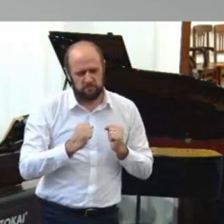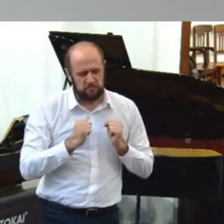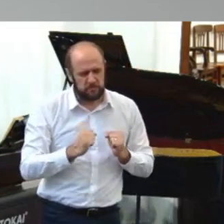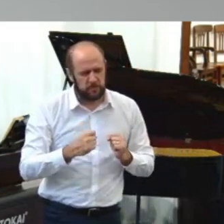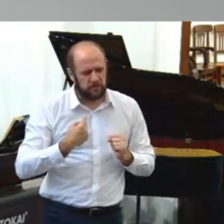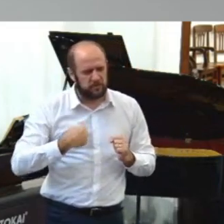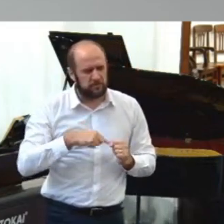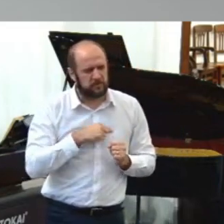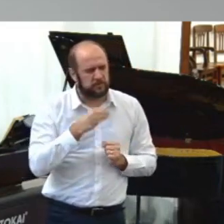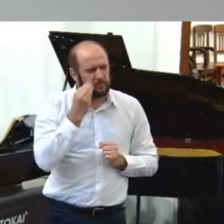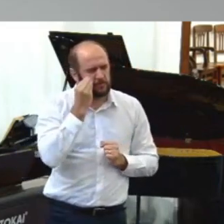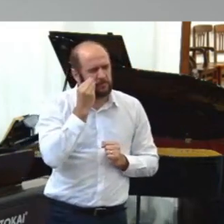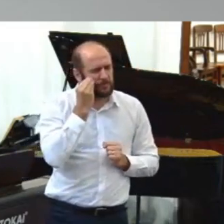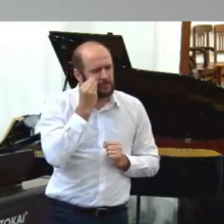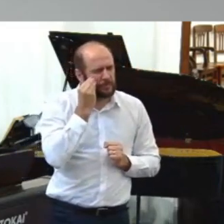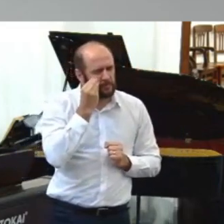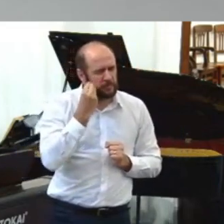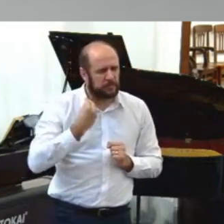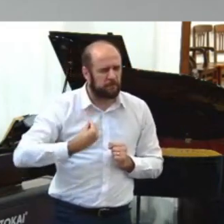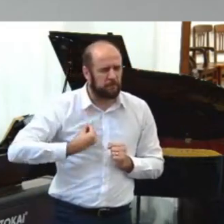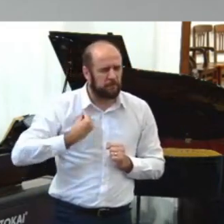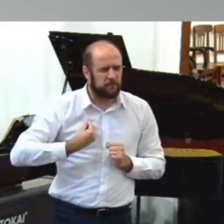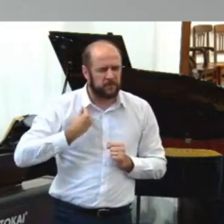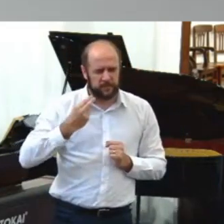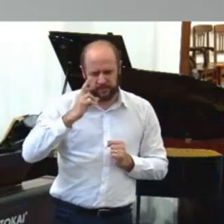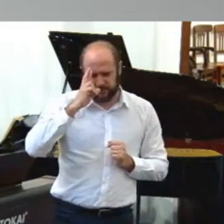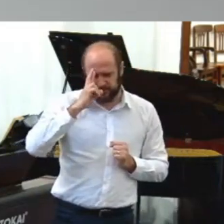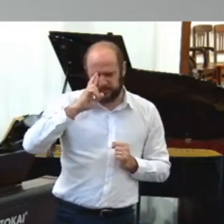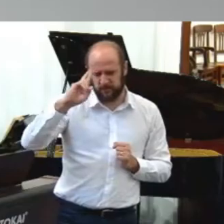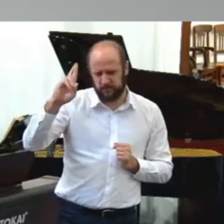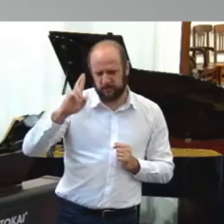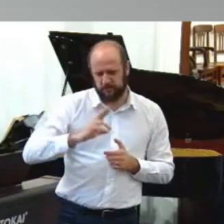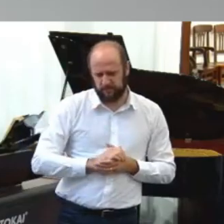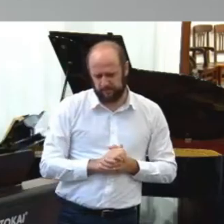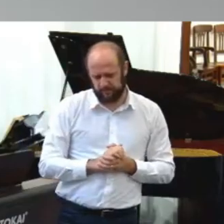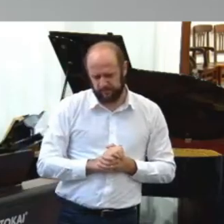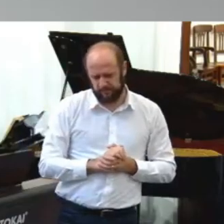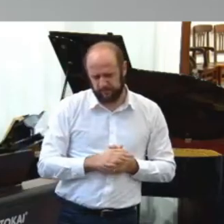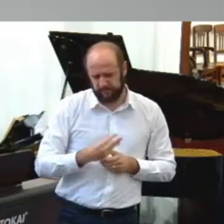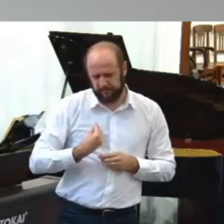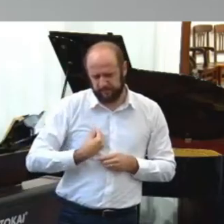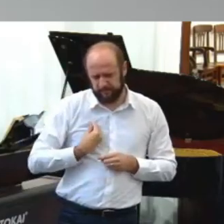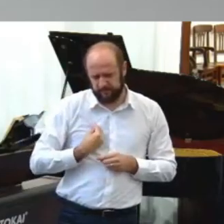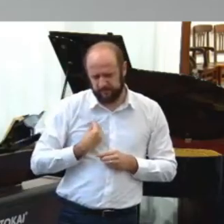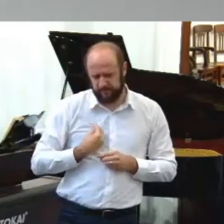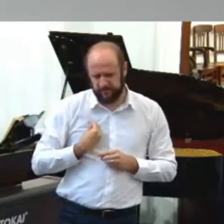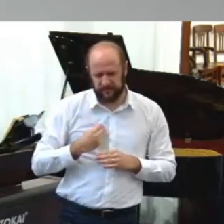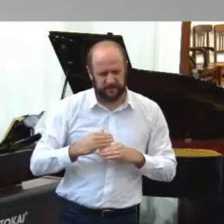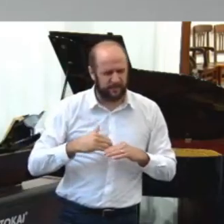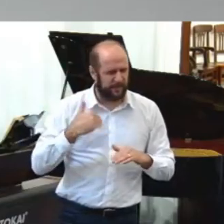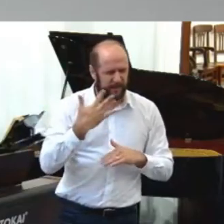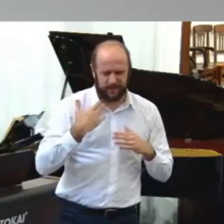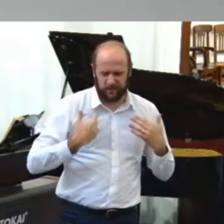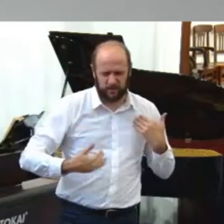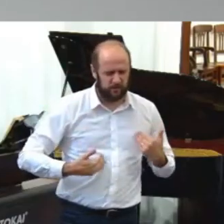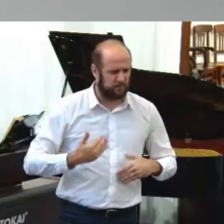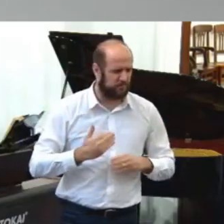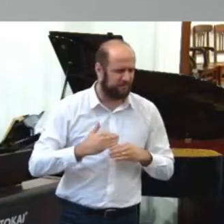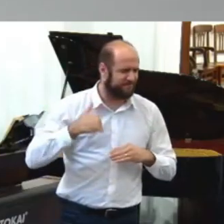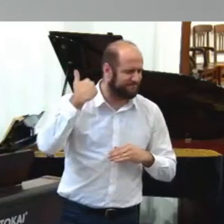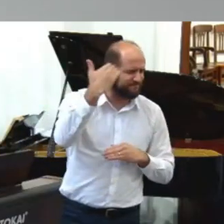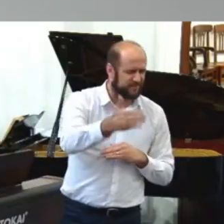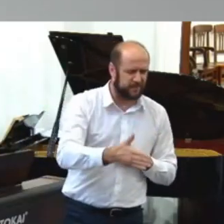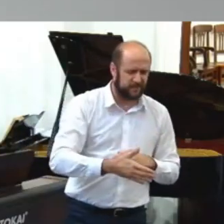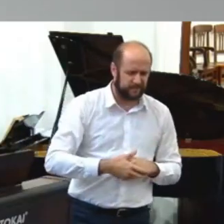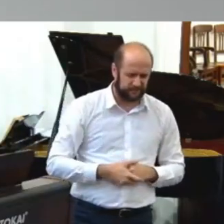pudéssemos experimentar também vida no Senhor, uma vida que vai além da vida física, a vida